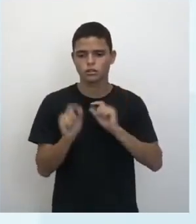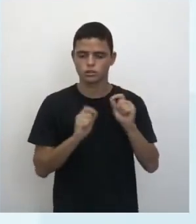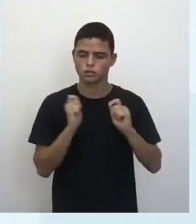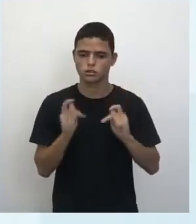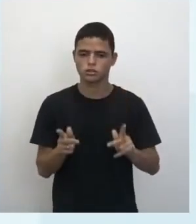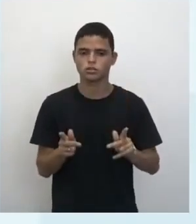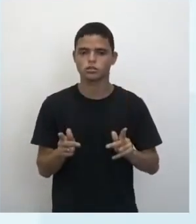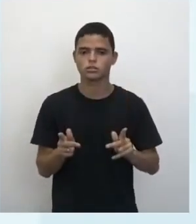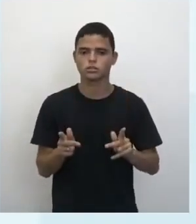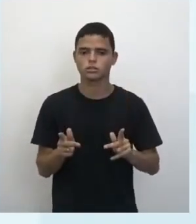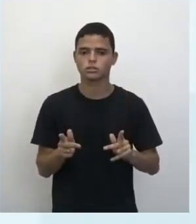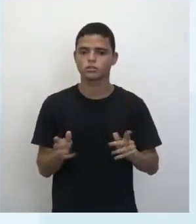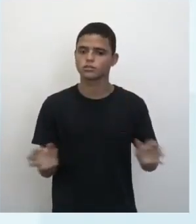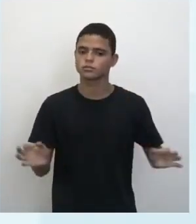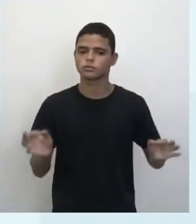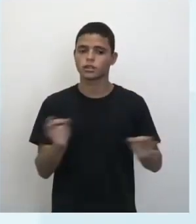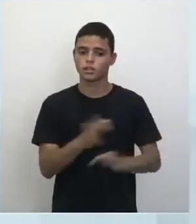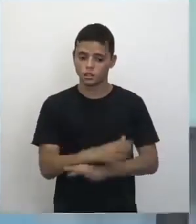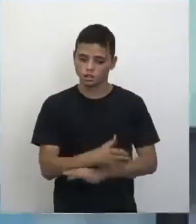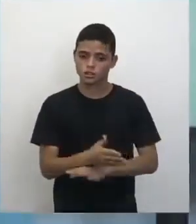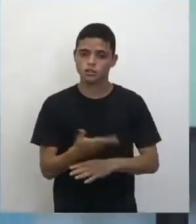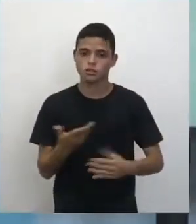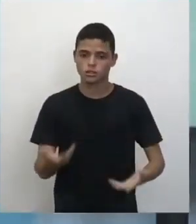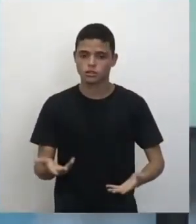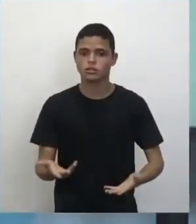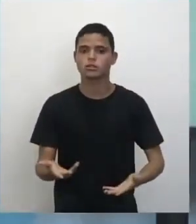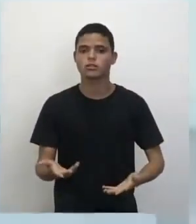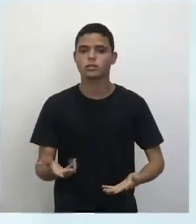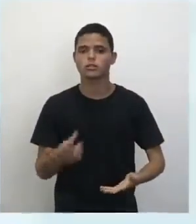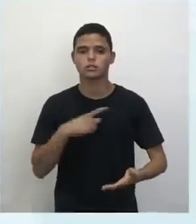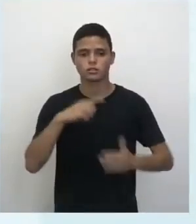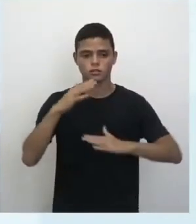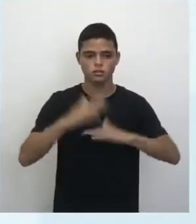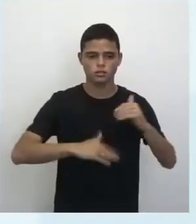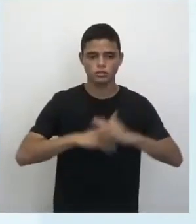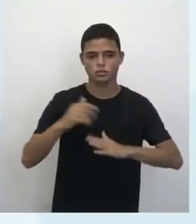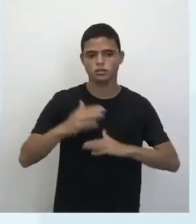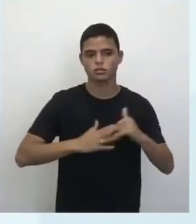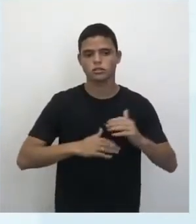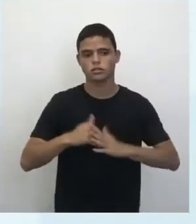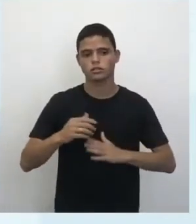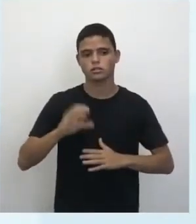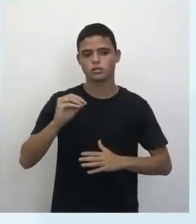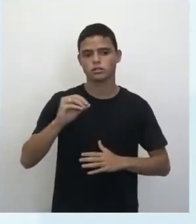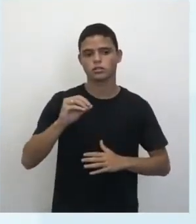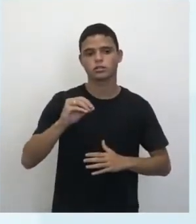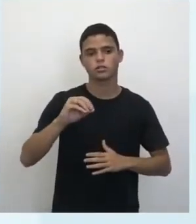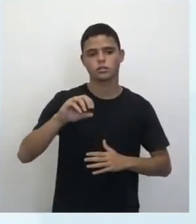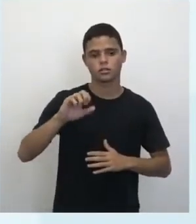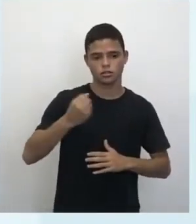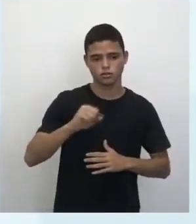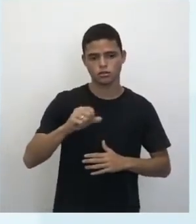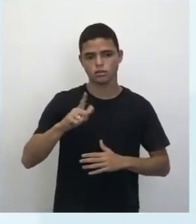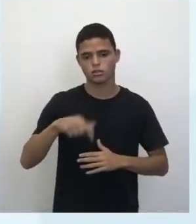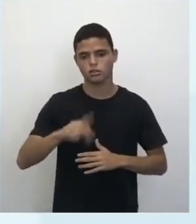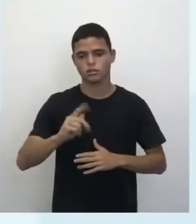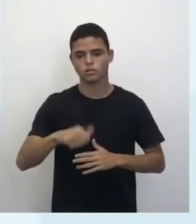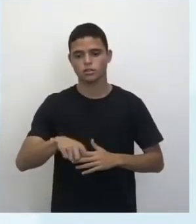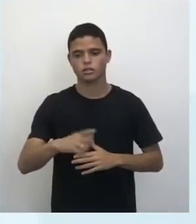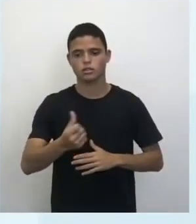ok? E acabou a nossa aula. Estará aí a habilidade 0816A. Eu agradeço então a